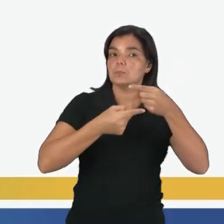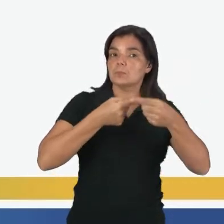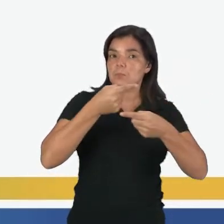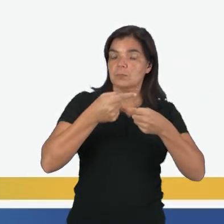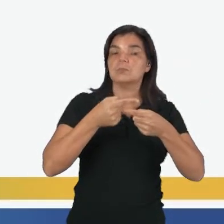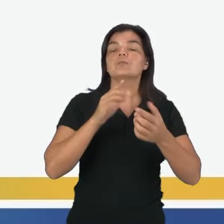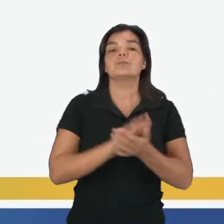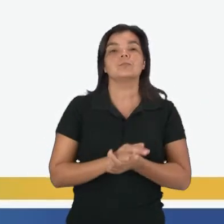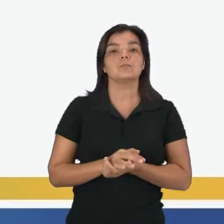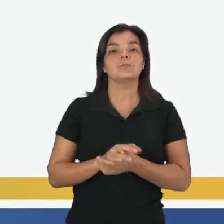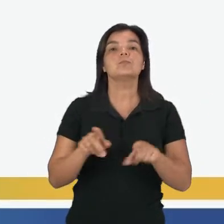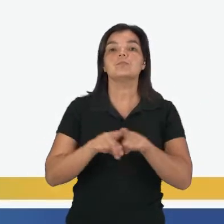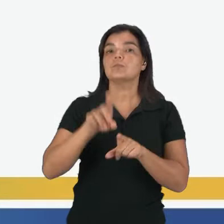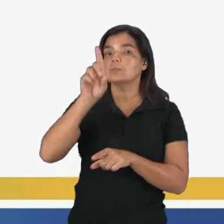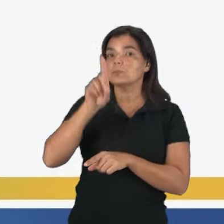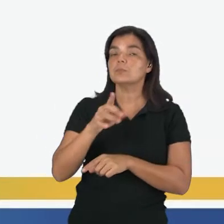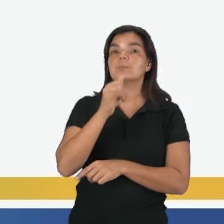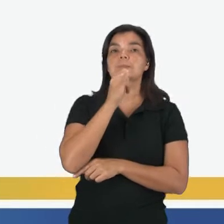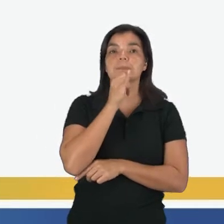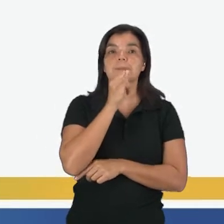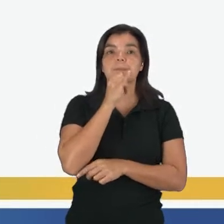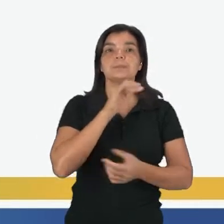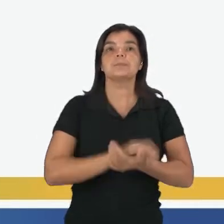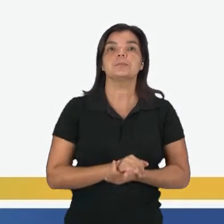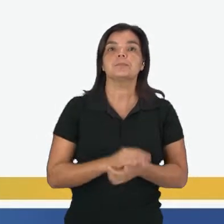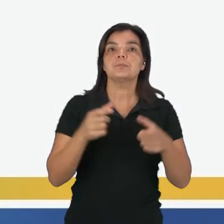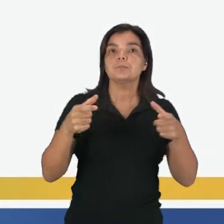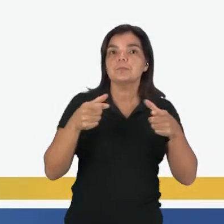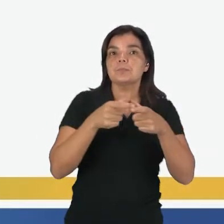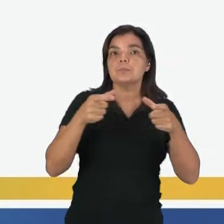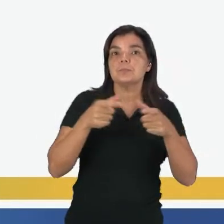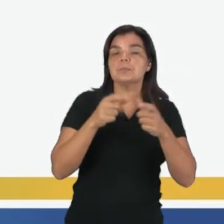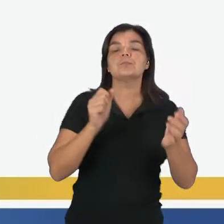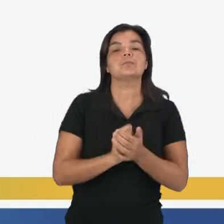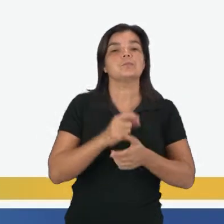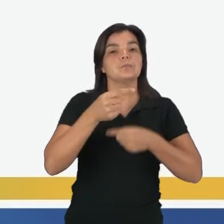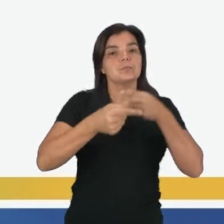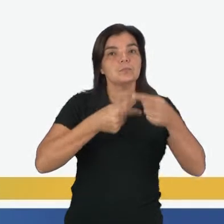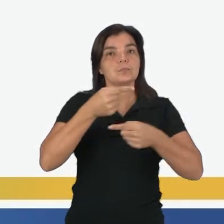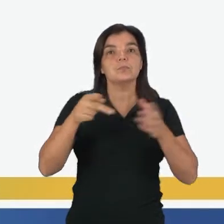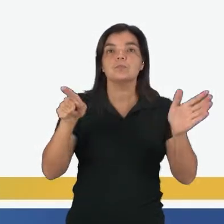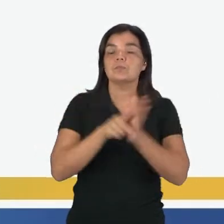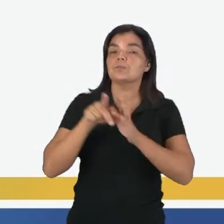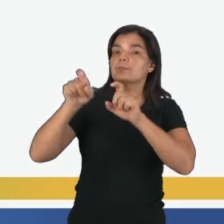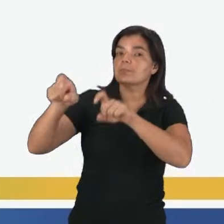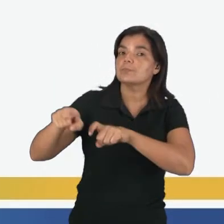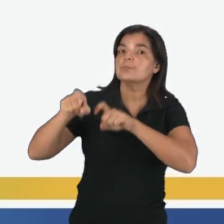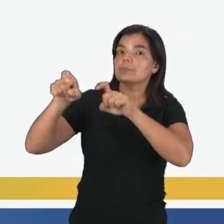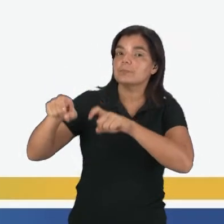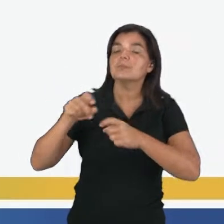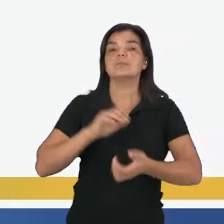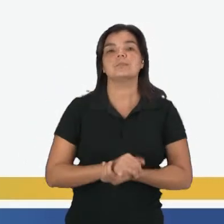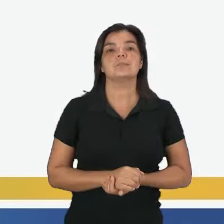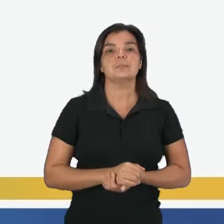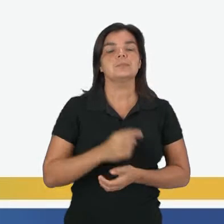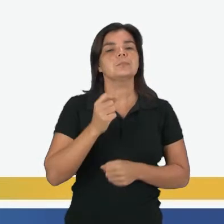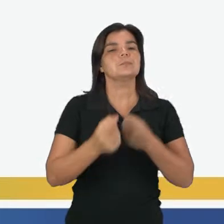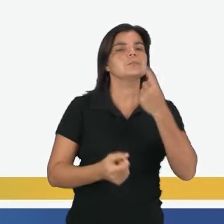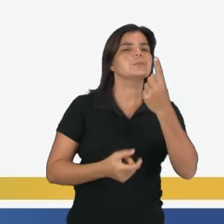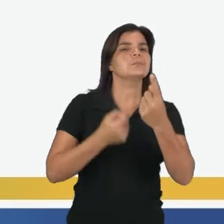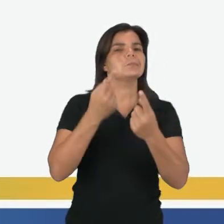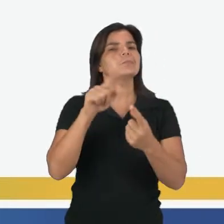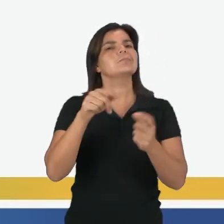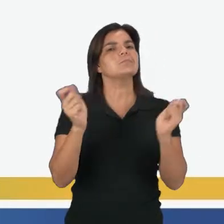lado direito da tela um exemplo de uma microusina hidrelétrica rural. É um caso que, vez ou